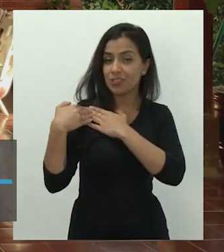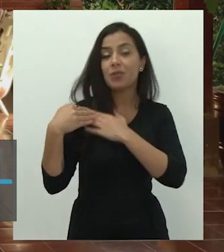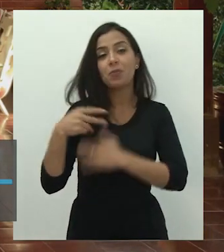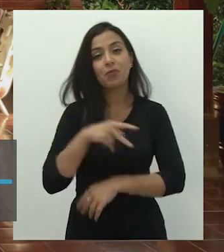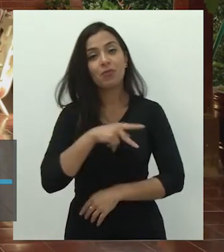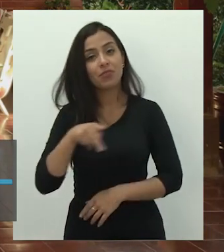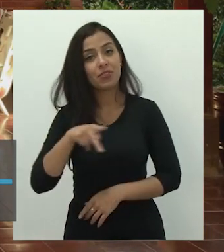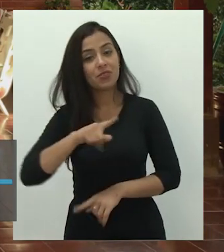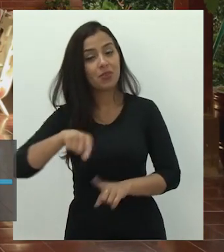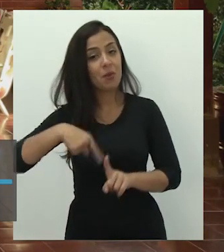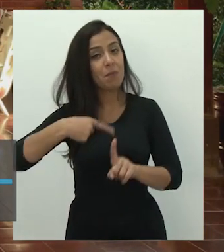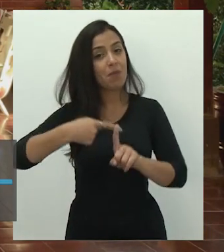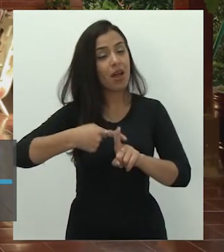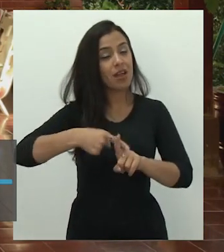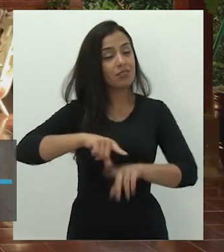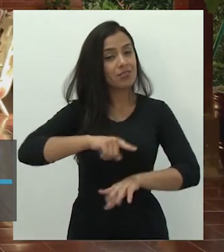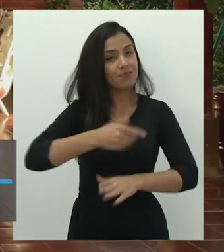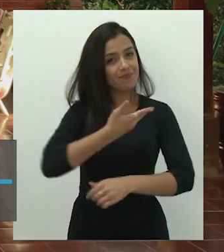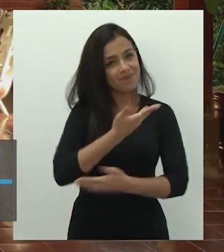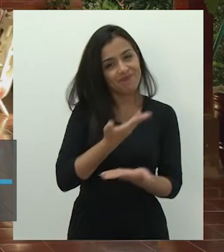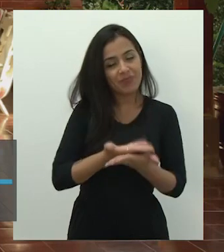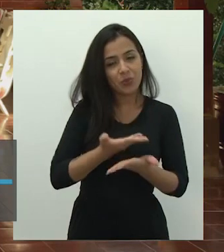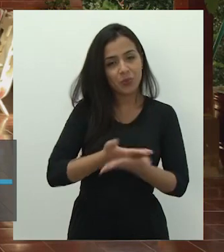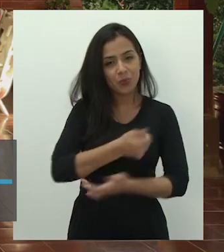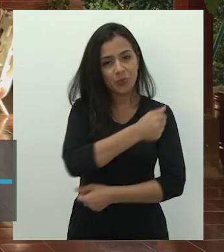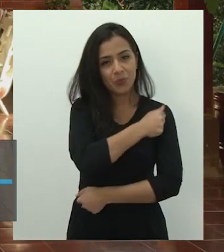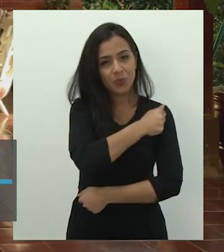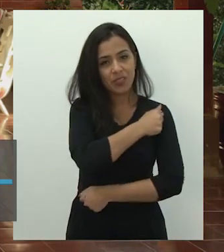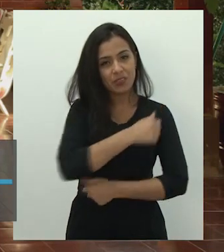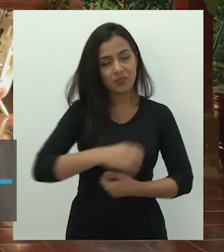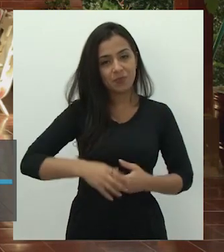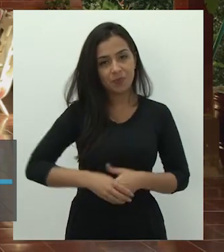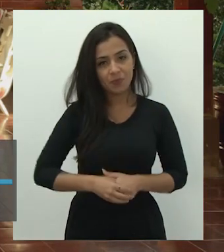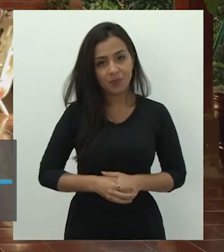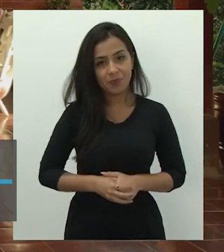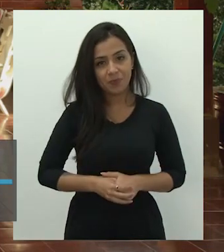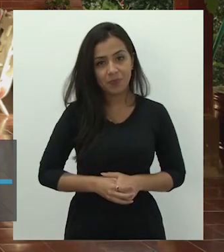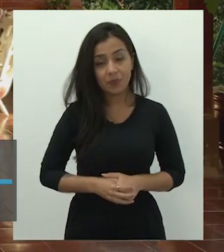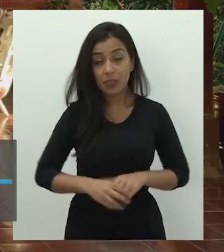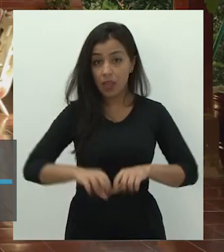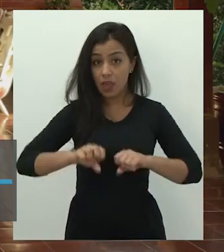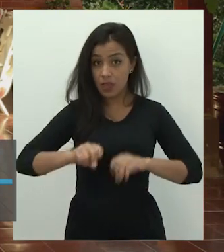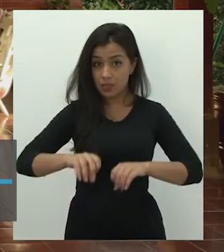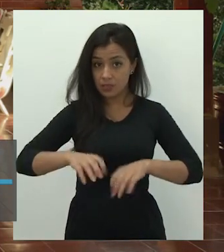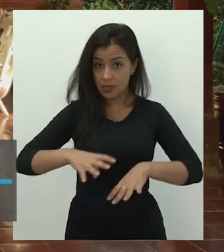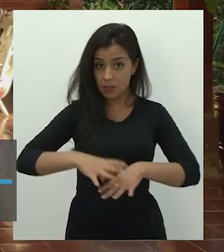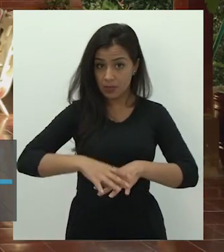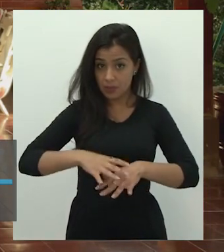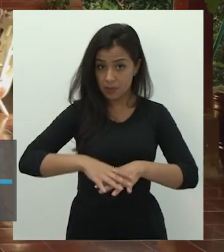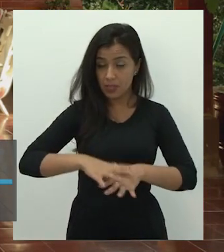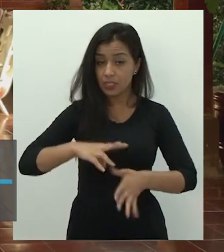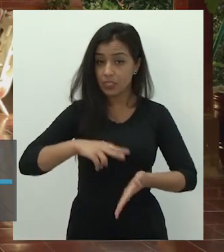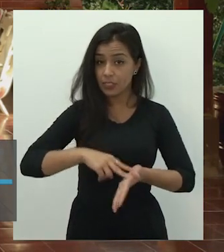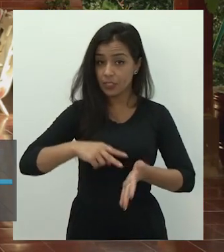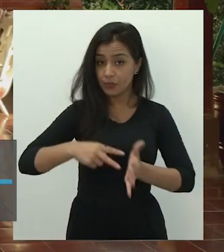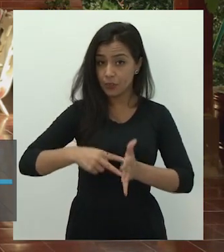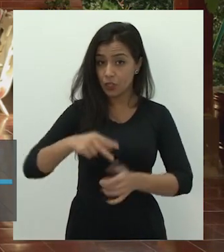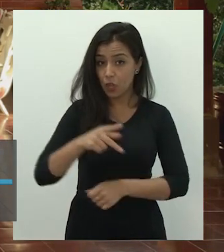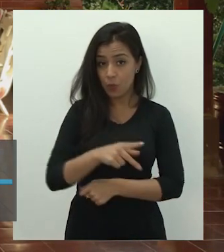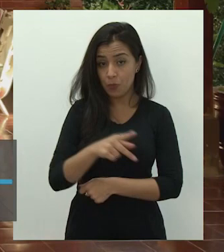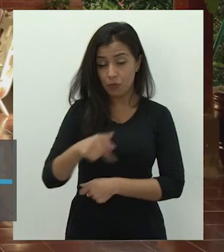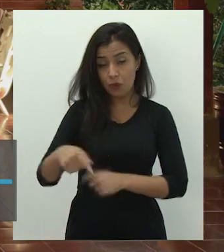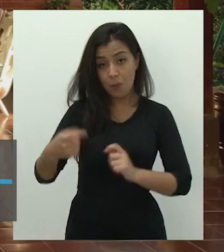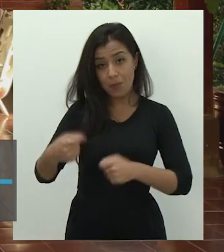Bom, ensinar matemática é, para um professor, criar as condições para que